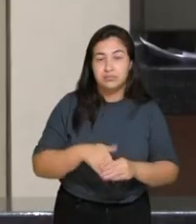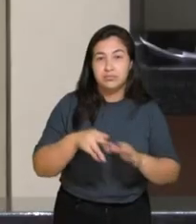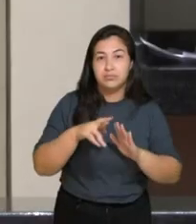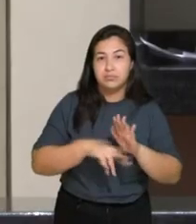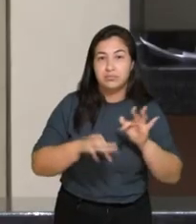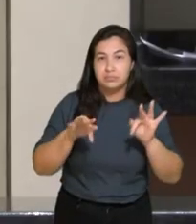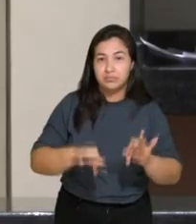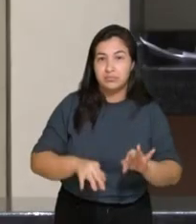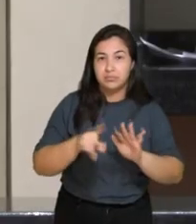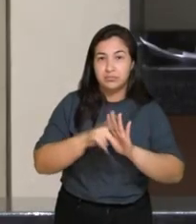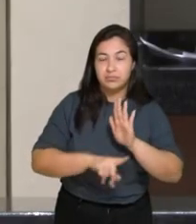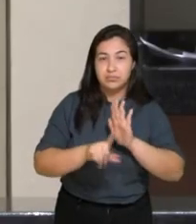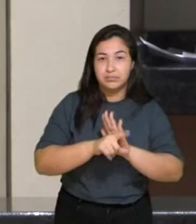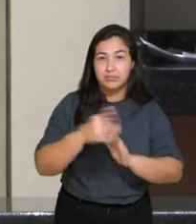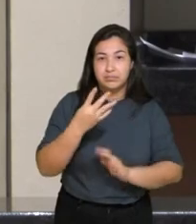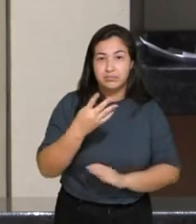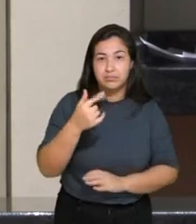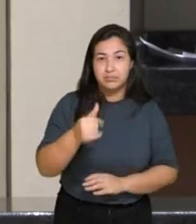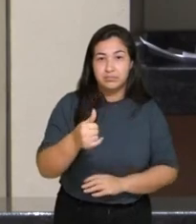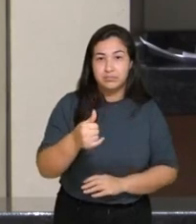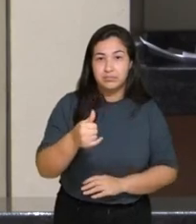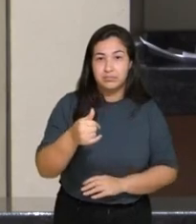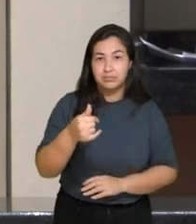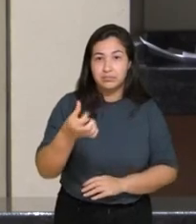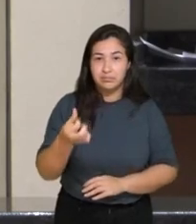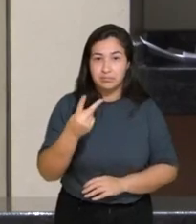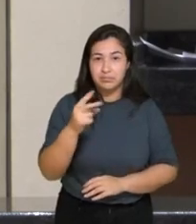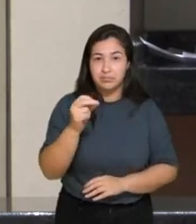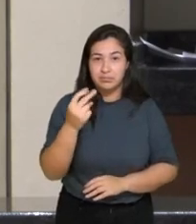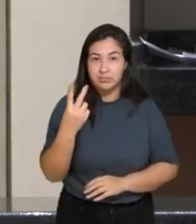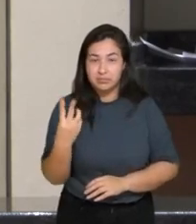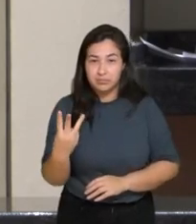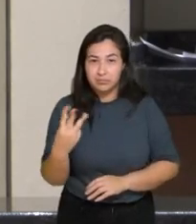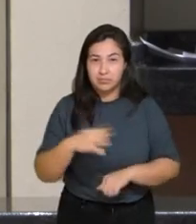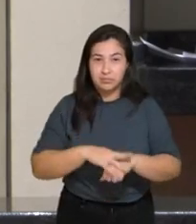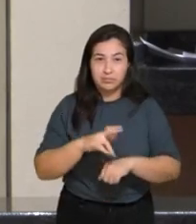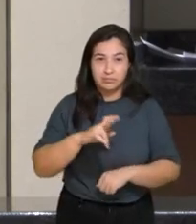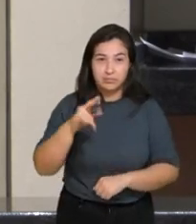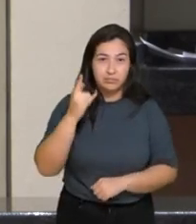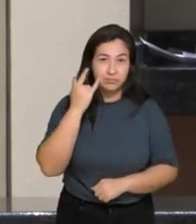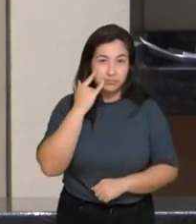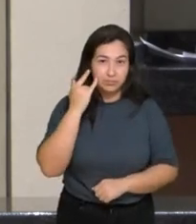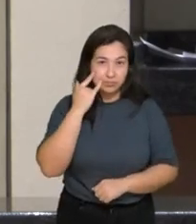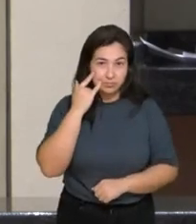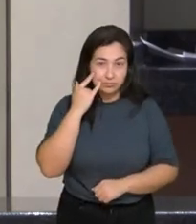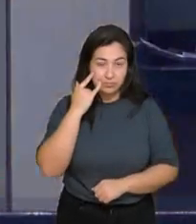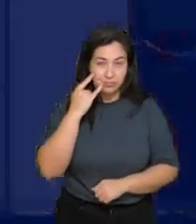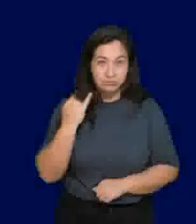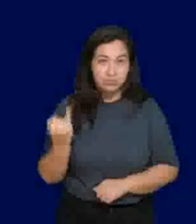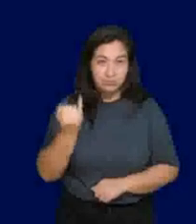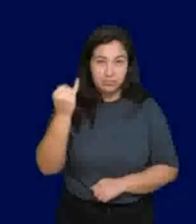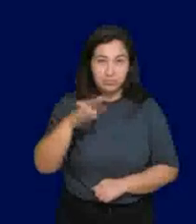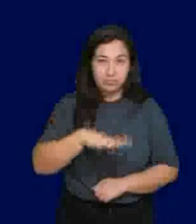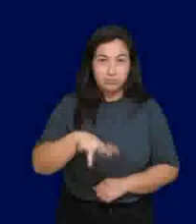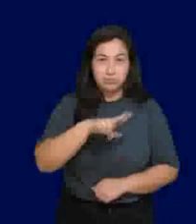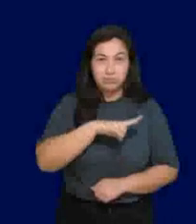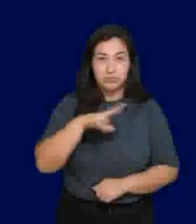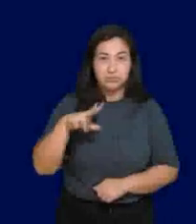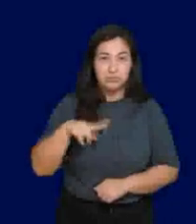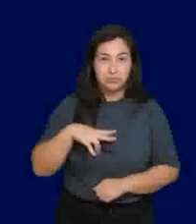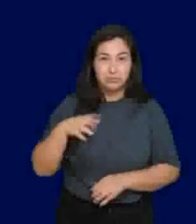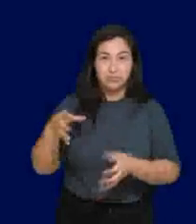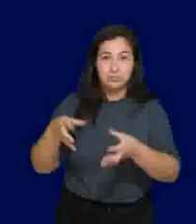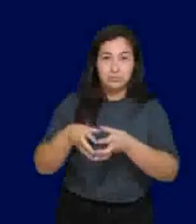final do projeto de lei 476/2023, autoria deputado Mauro de Nadal, declara de utilidade pública a Associação Esportiva